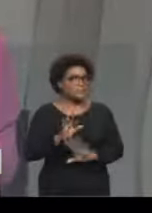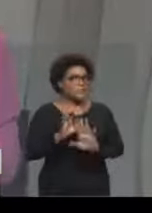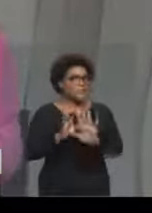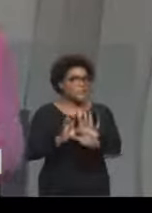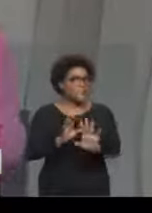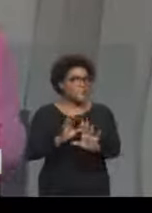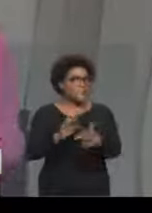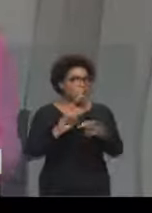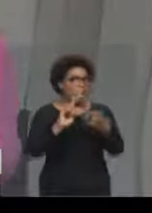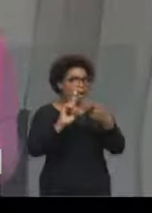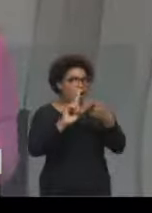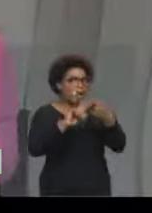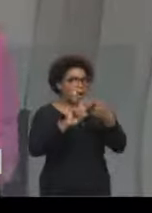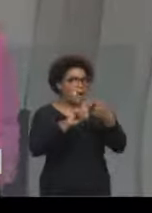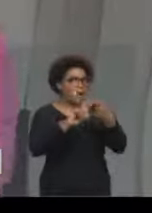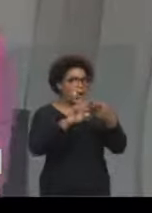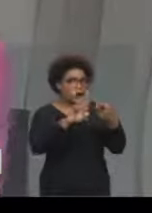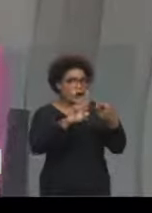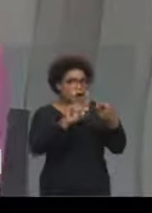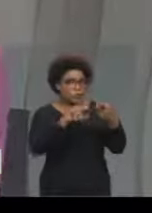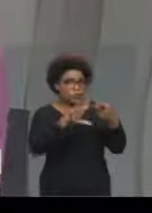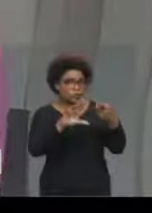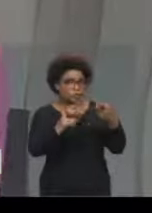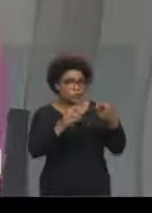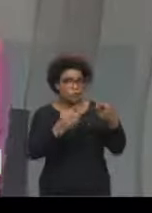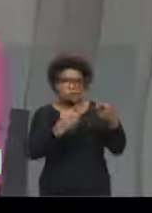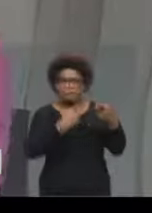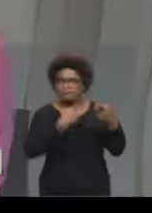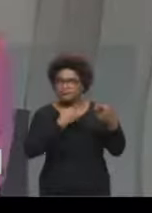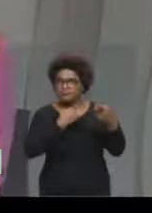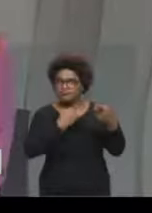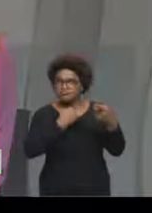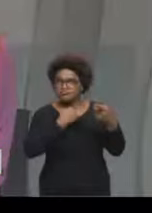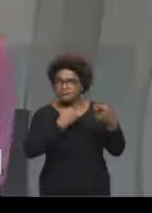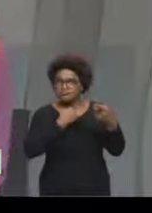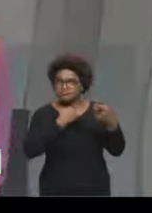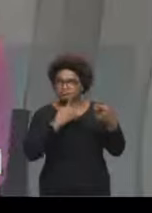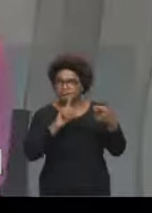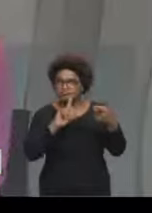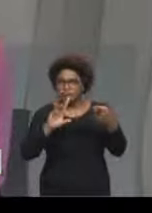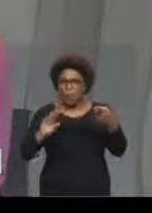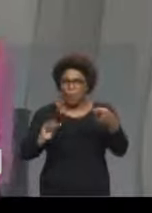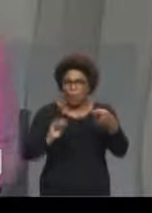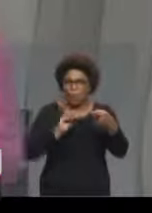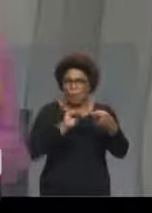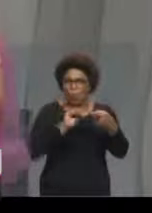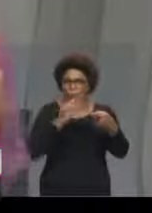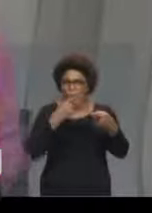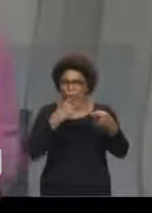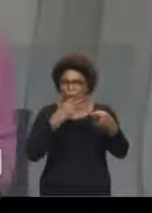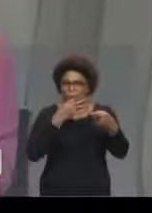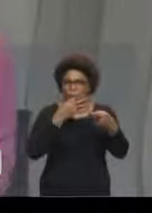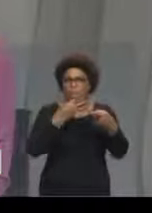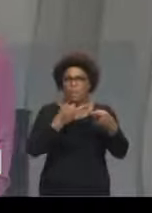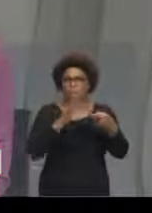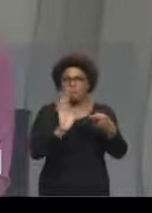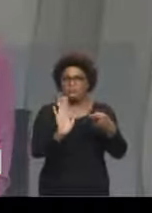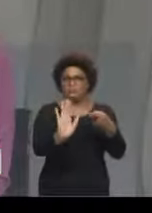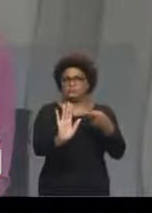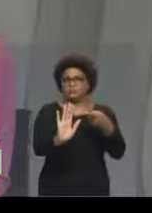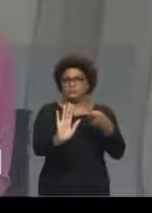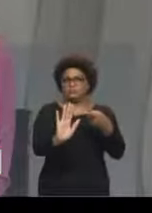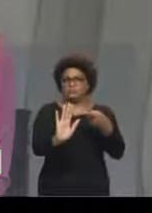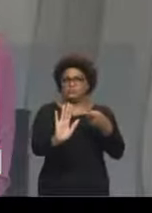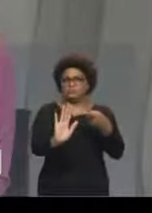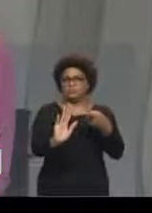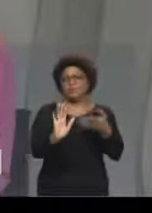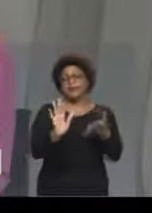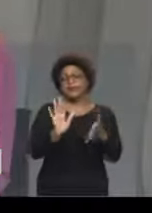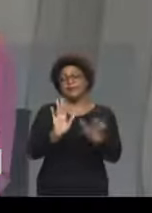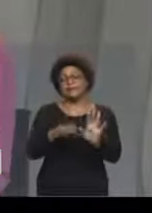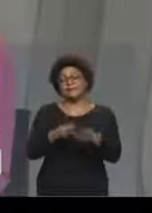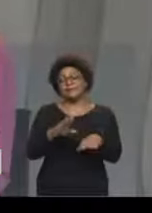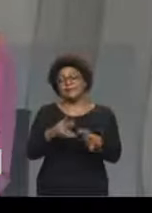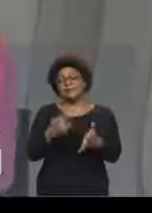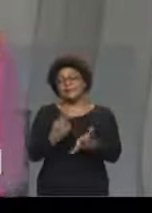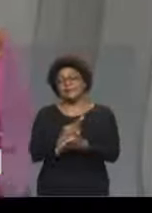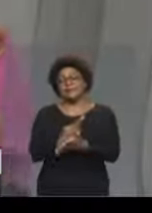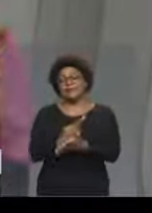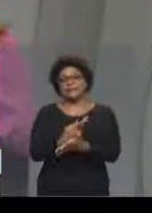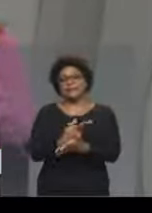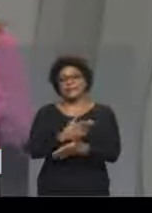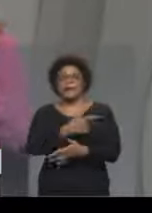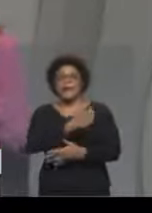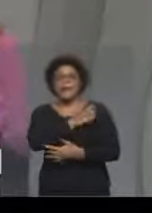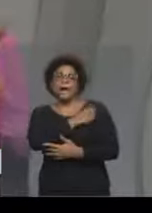pode. O resumo, e às vezes tem aluno que fala assim, ou pessoas, fala assim, nossa, eu estou fazendo um